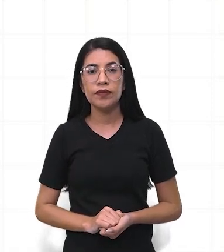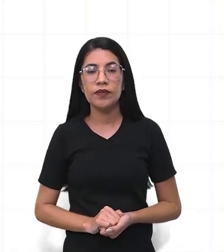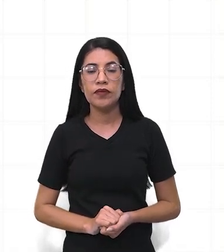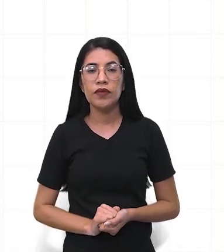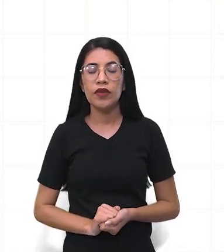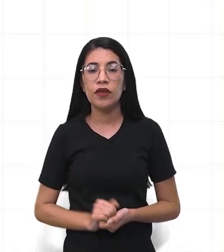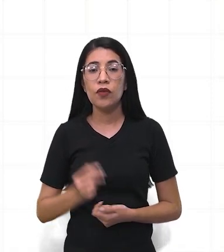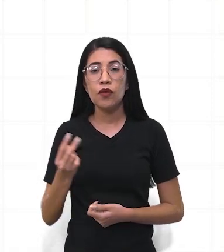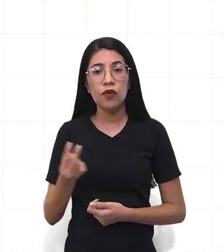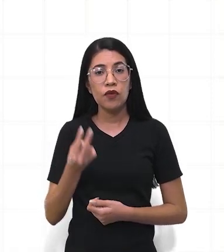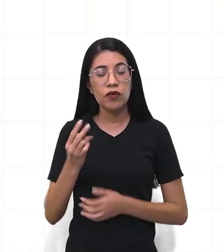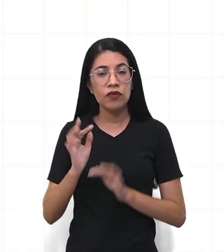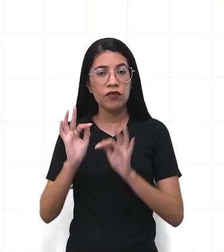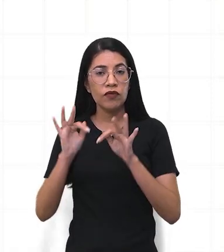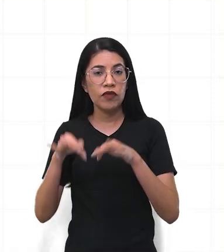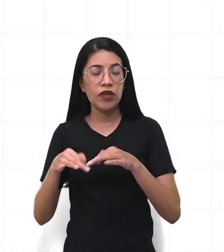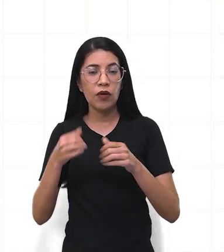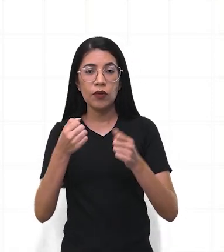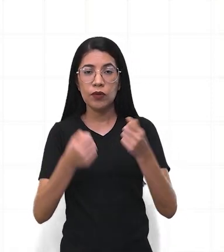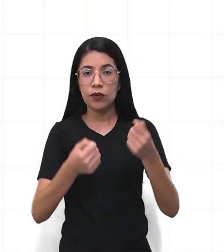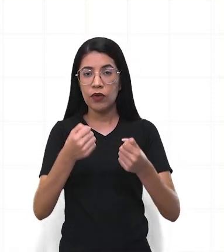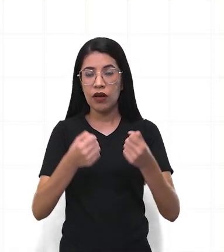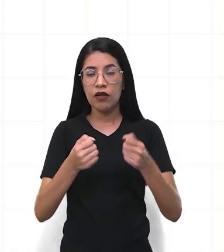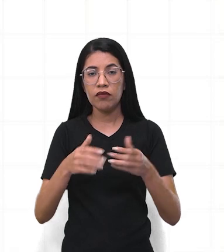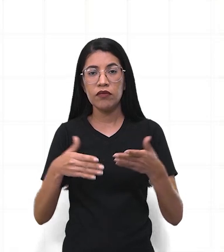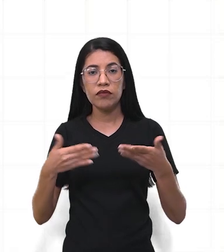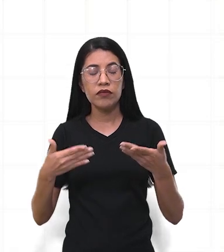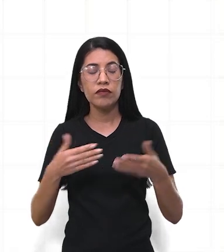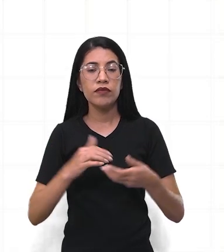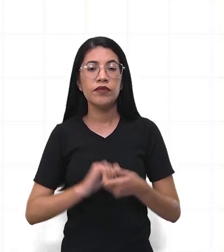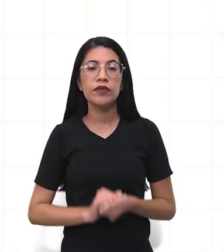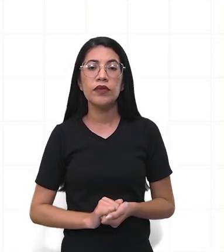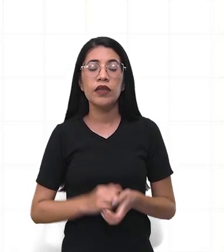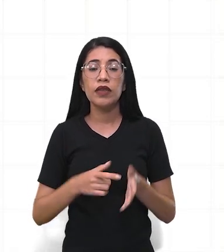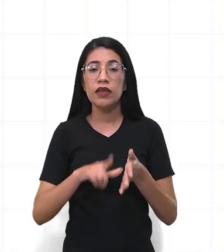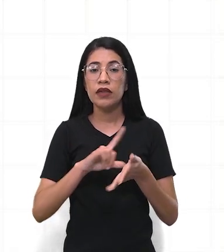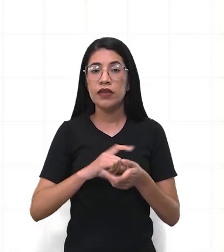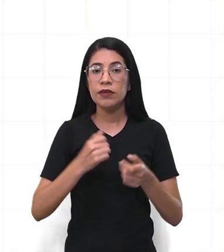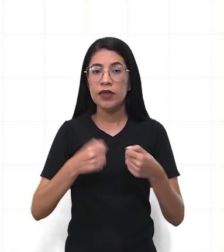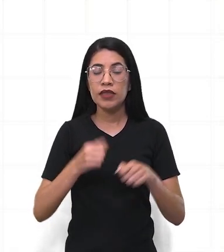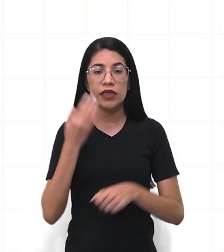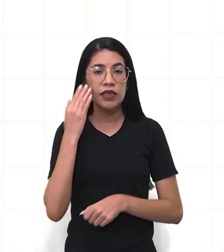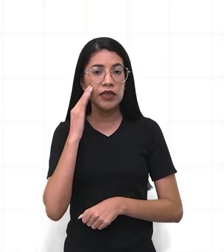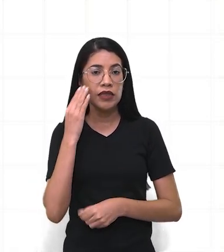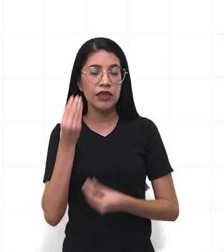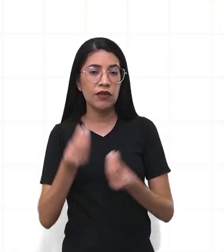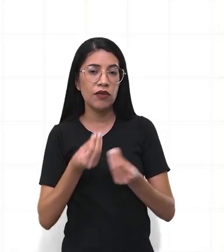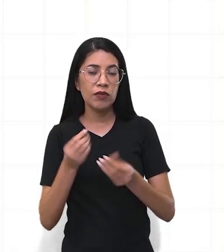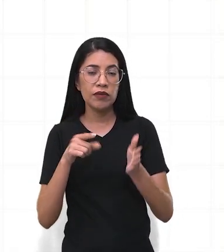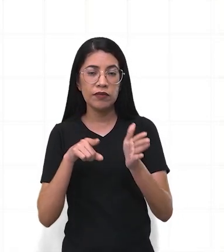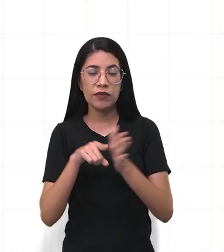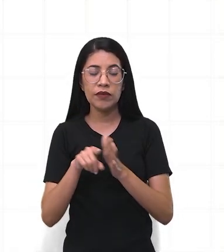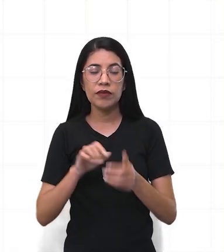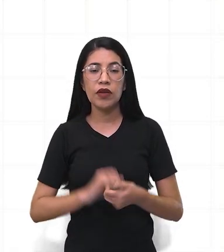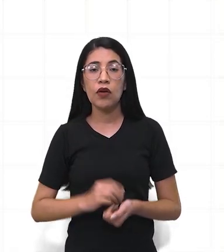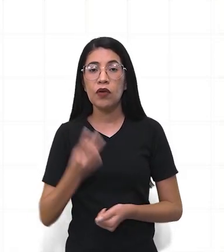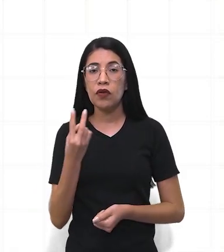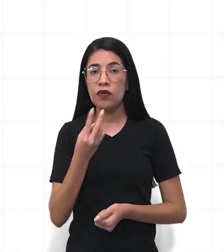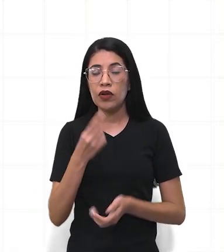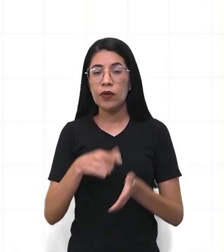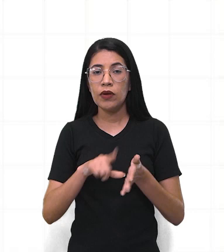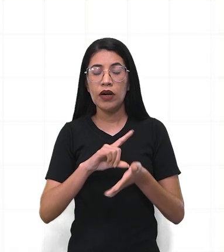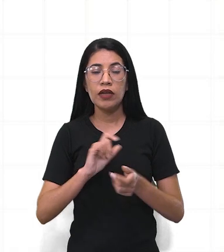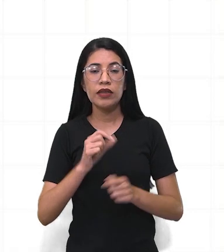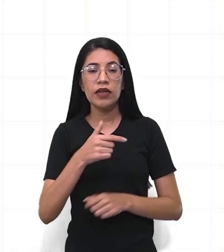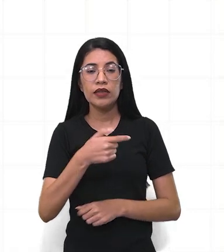Qual o valor final desse veículo? Então, em primeiro lugar, vamos entender o problema, tá? O veículo custava quanto?